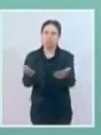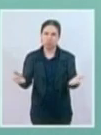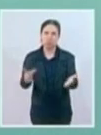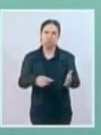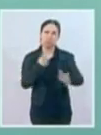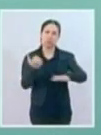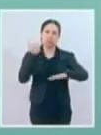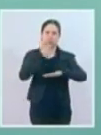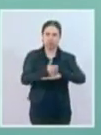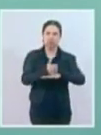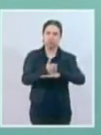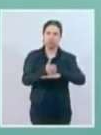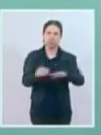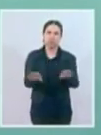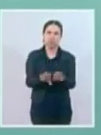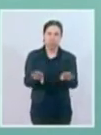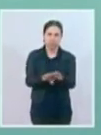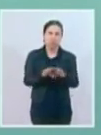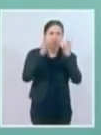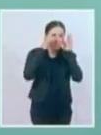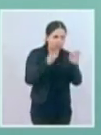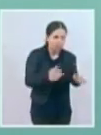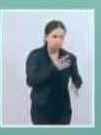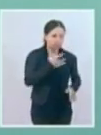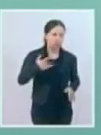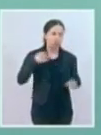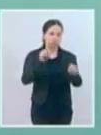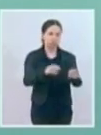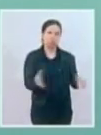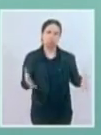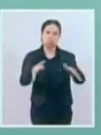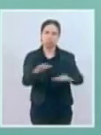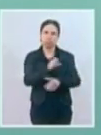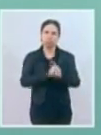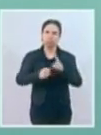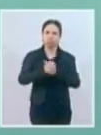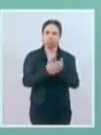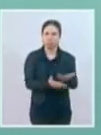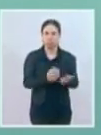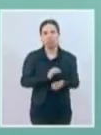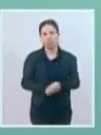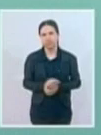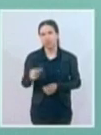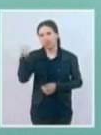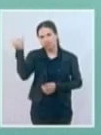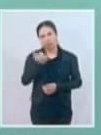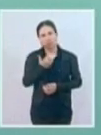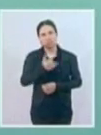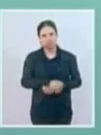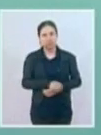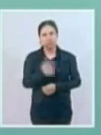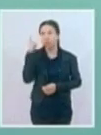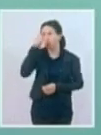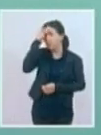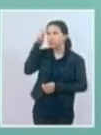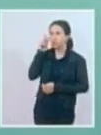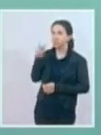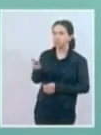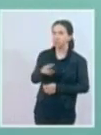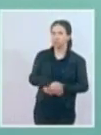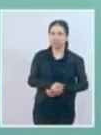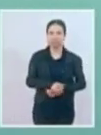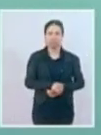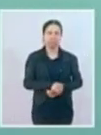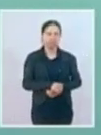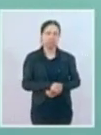sabe que o nosso mandato é voltado para a saúde, educação e inclusão social. Sim. Então, ele fez questão de falar isso e ele falou publicamente. Uhum. Então, assim, como